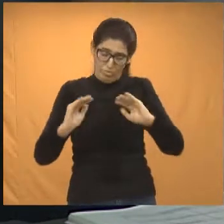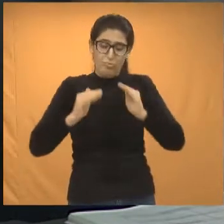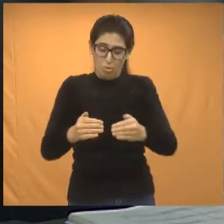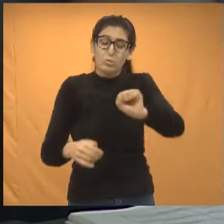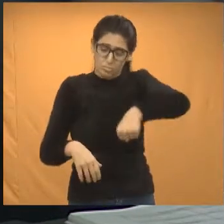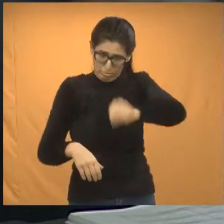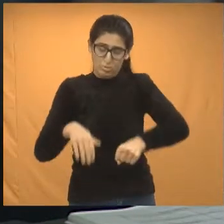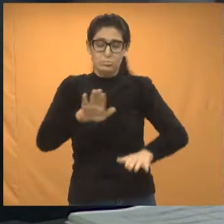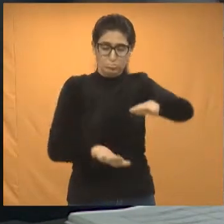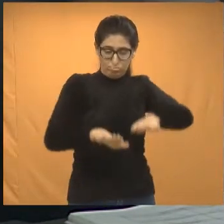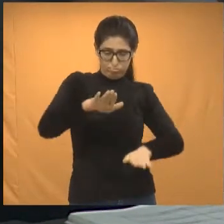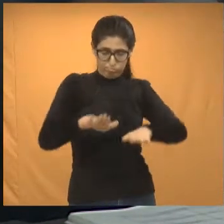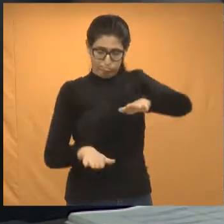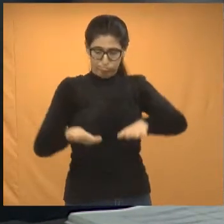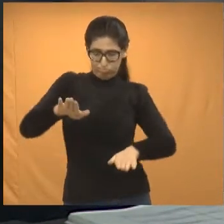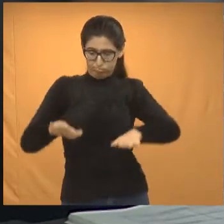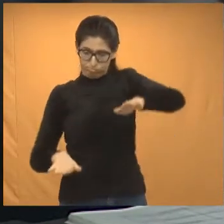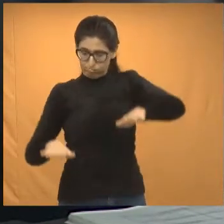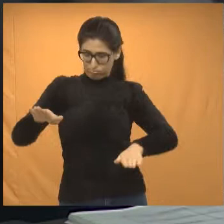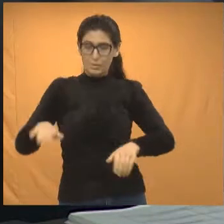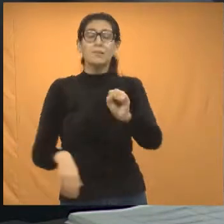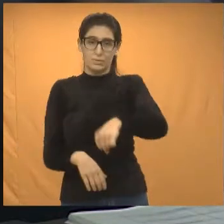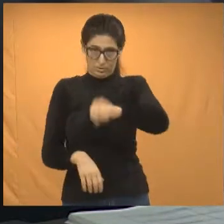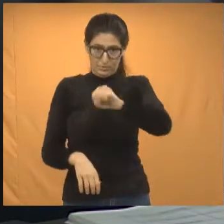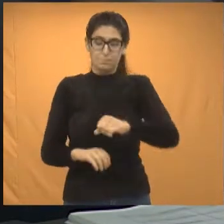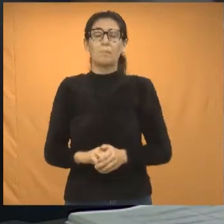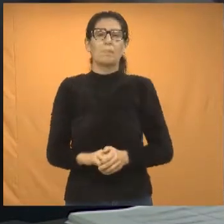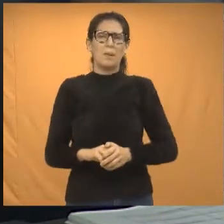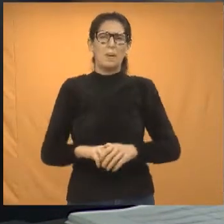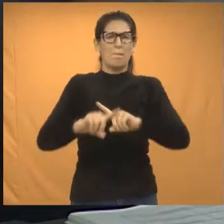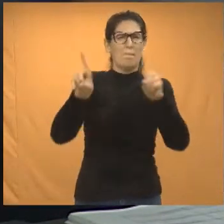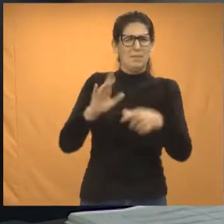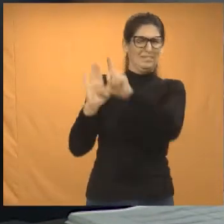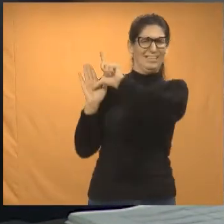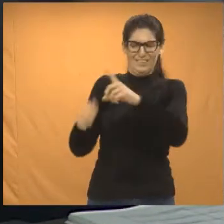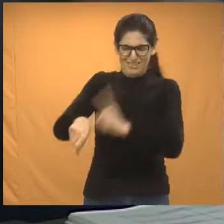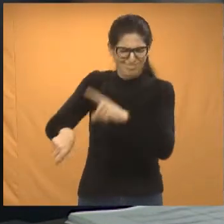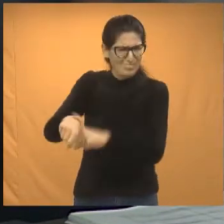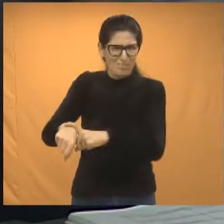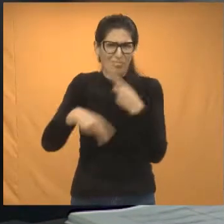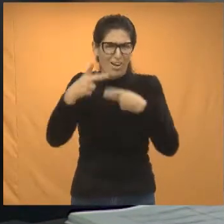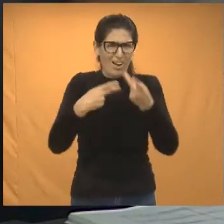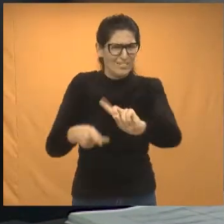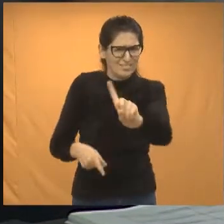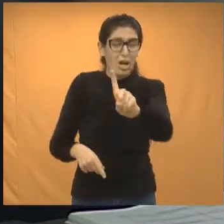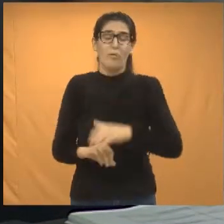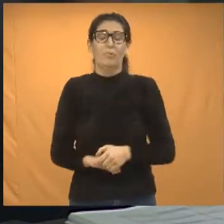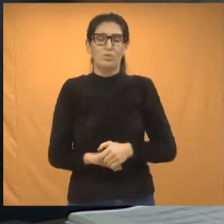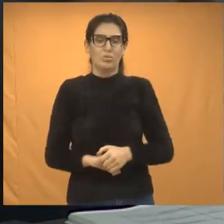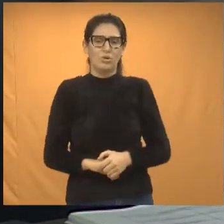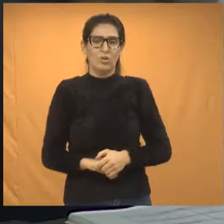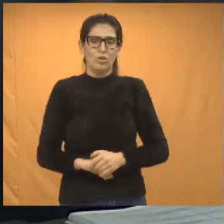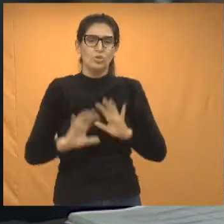que eu acho que são importantes, que não tive tempo hábil para falar, que é com relação a qualquer desvio